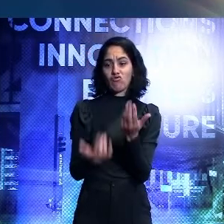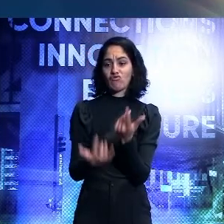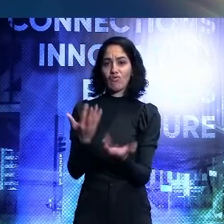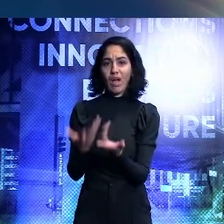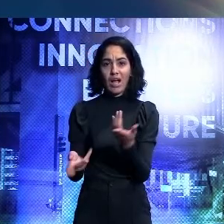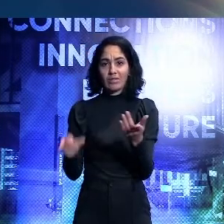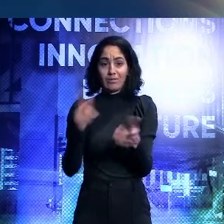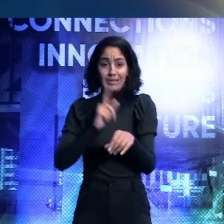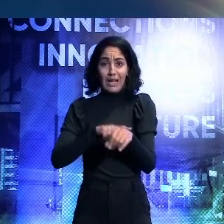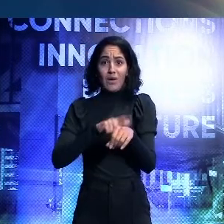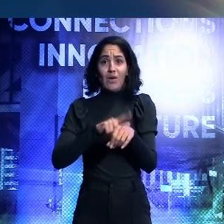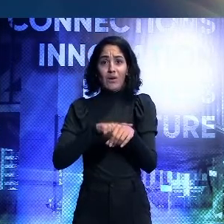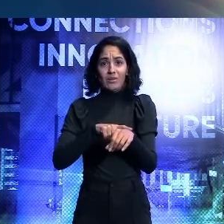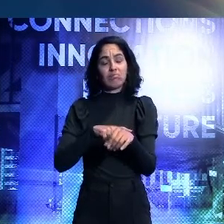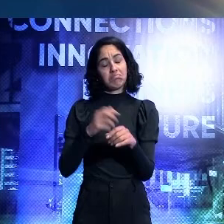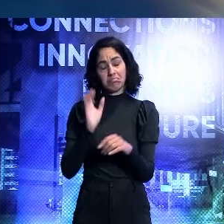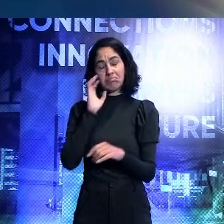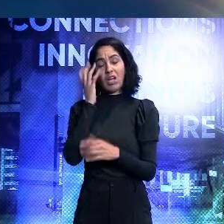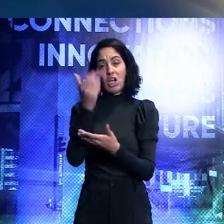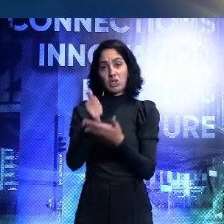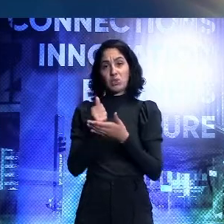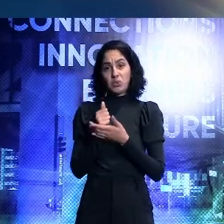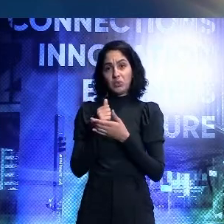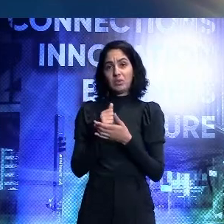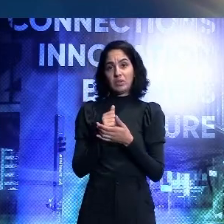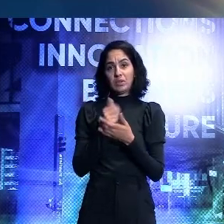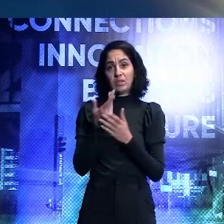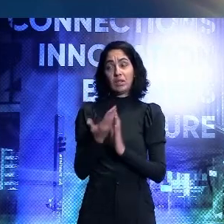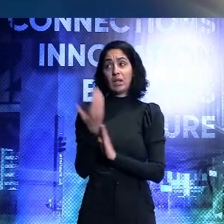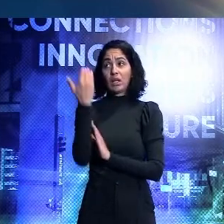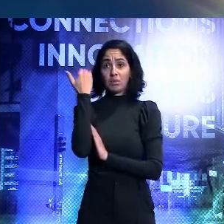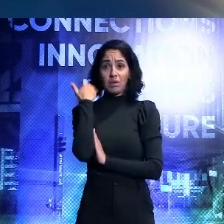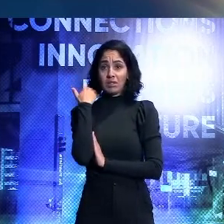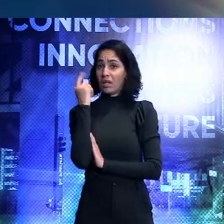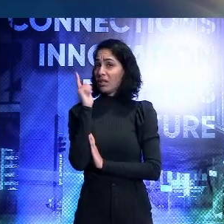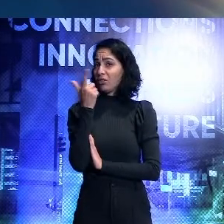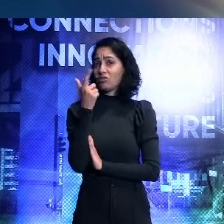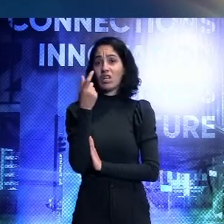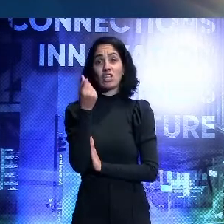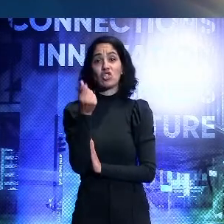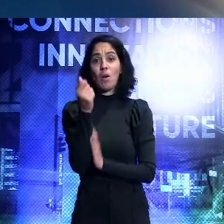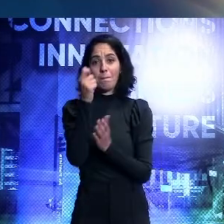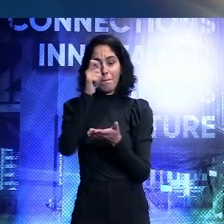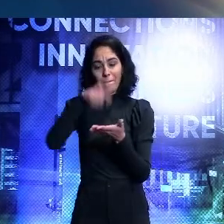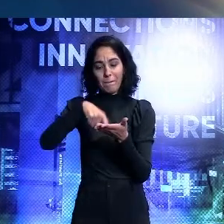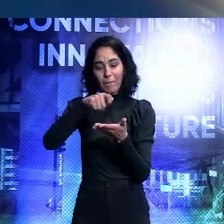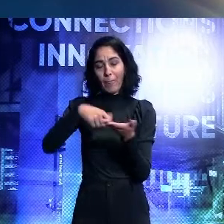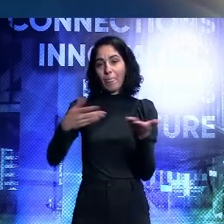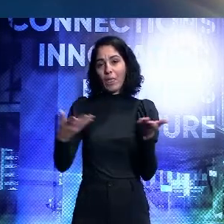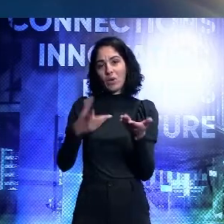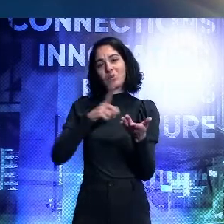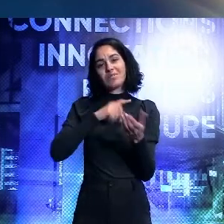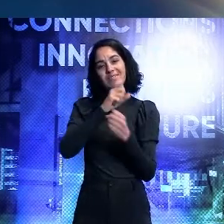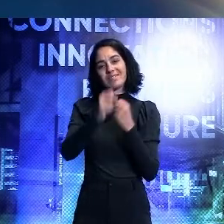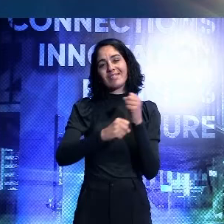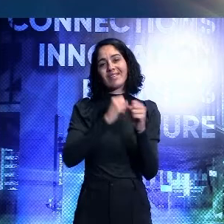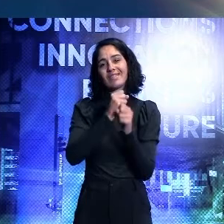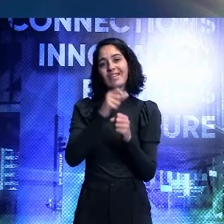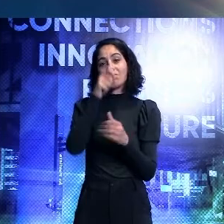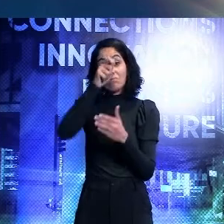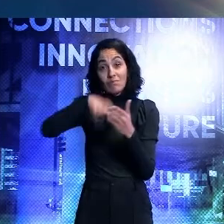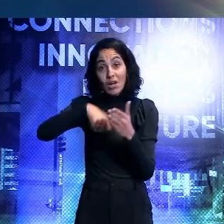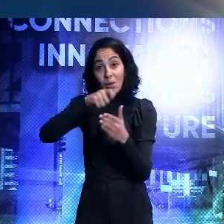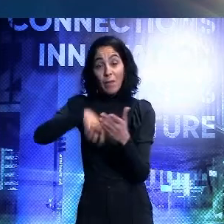ele resolve. Até ano passado ele não aceitava a maquininha, era só dinheiro. E esse ano ele já estava com a maquininha. E eu, e aí?